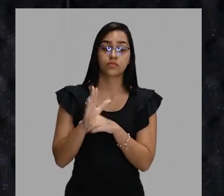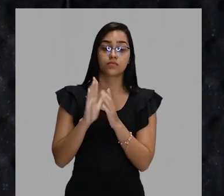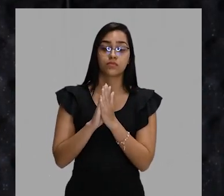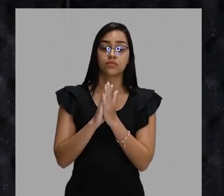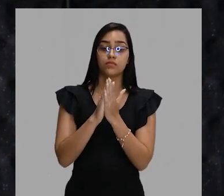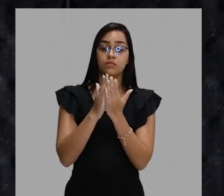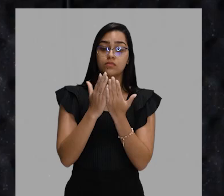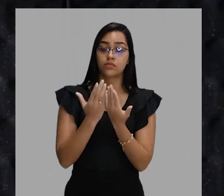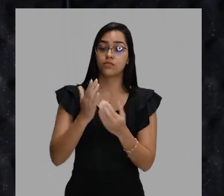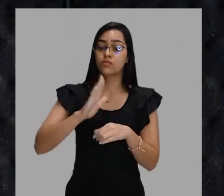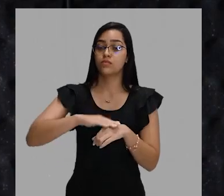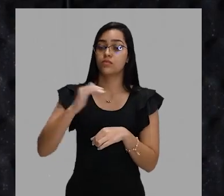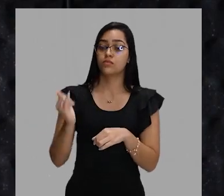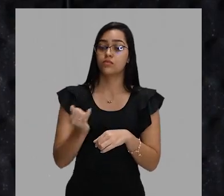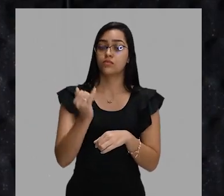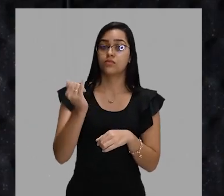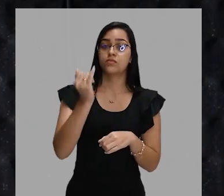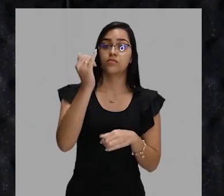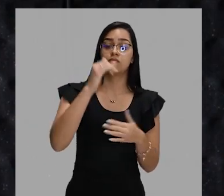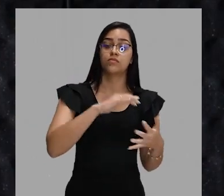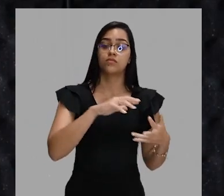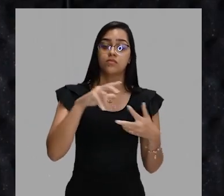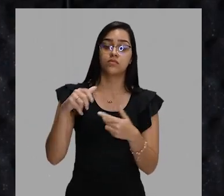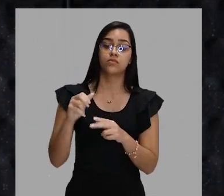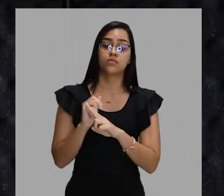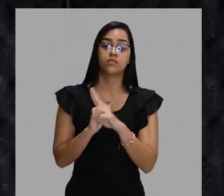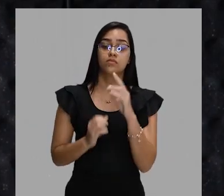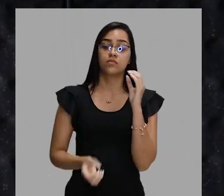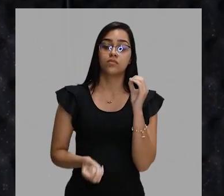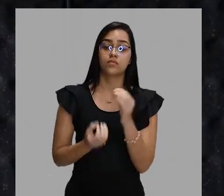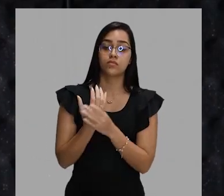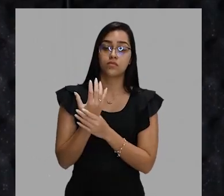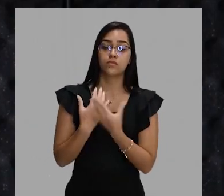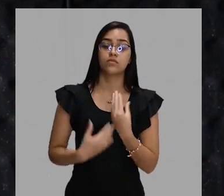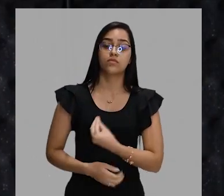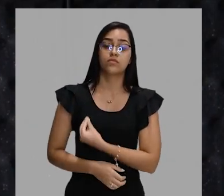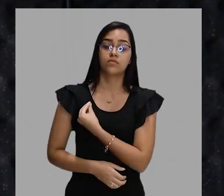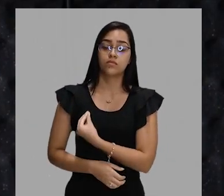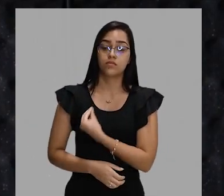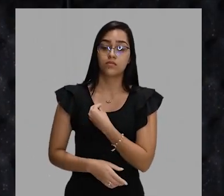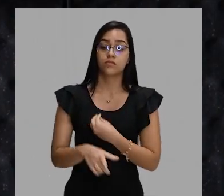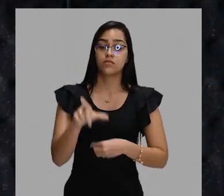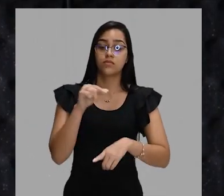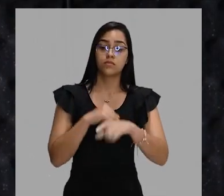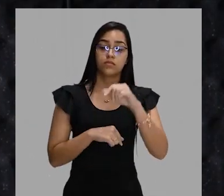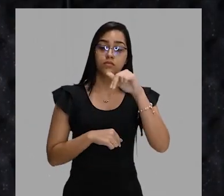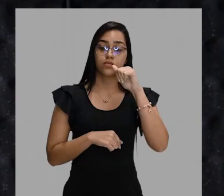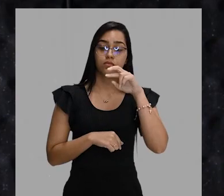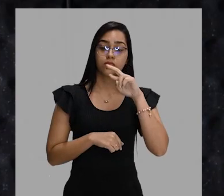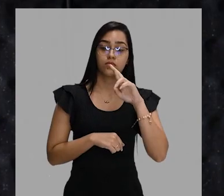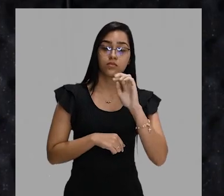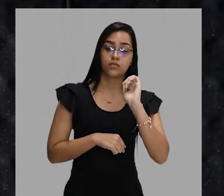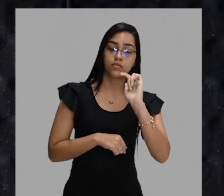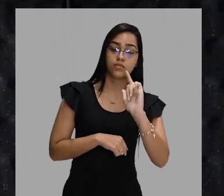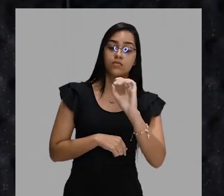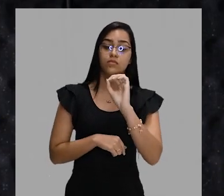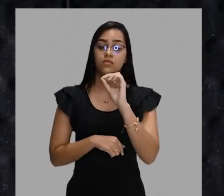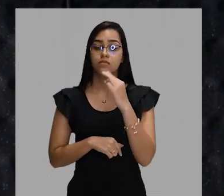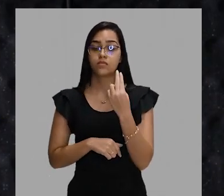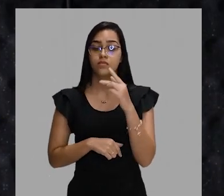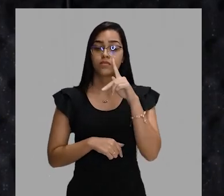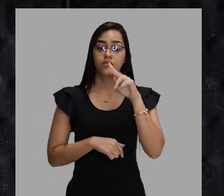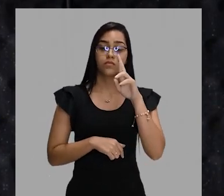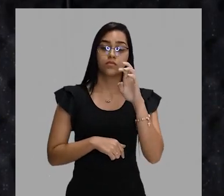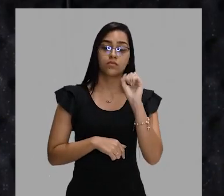dos livros mais importantes da humanidade, intitulado Sobre a origem das espécies por meio da seleção